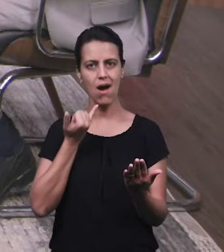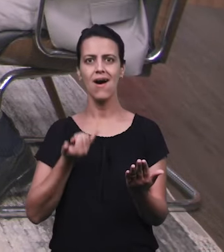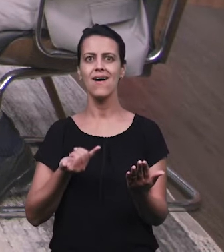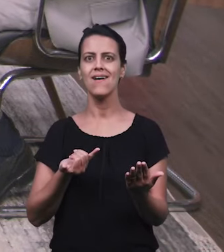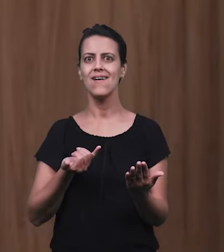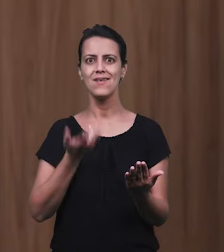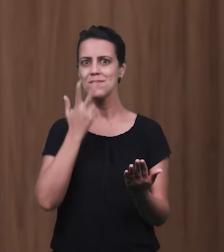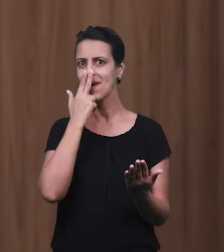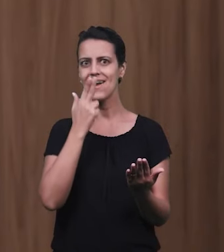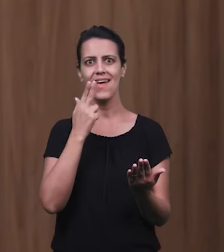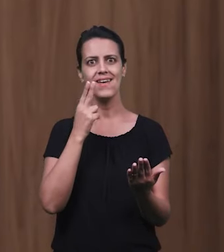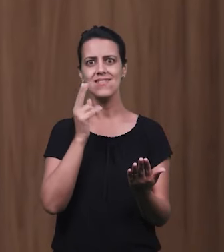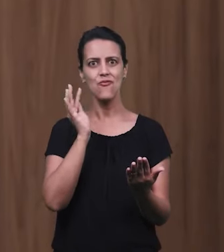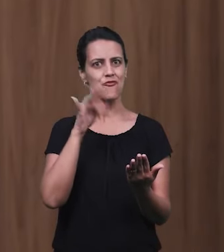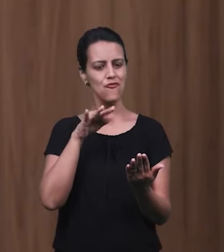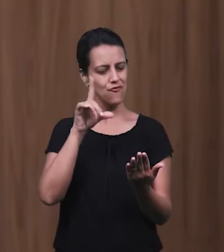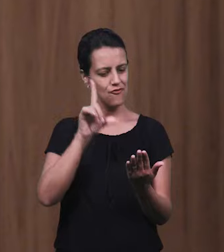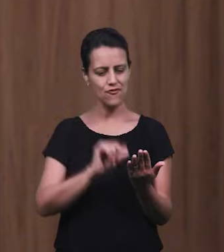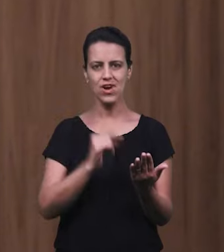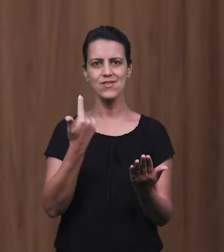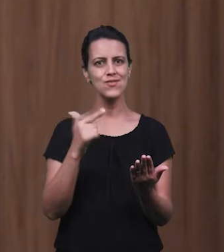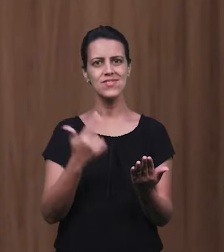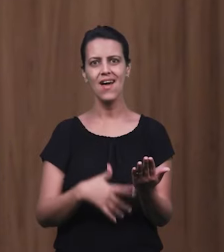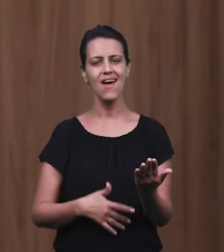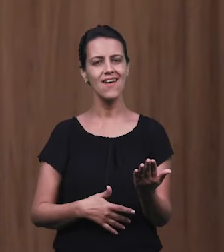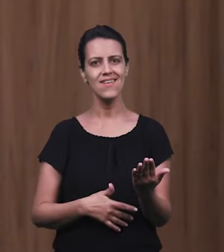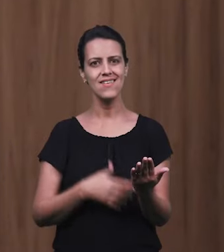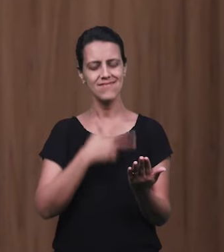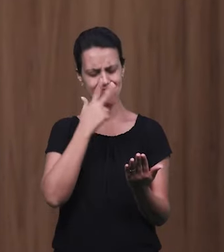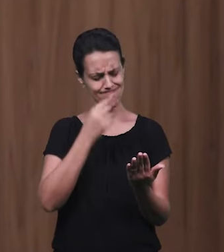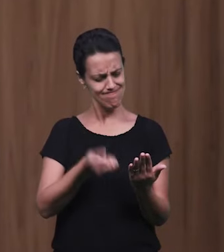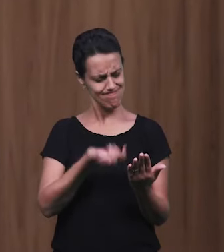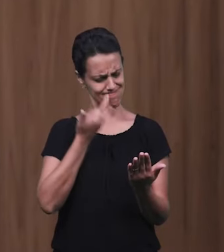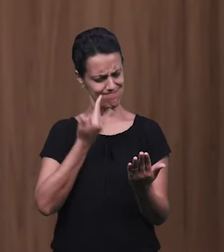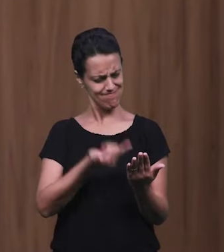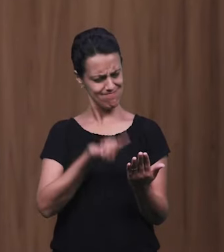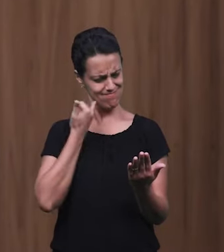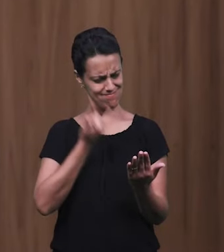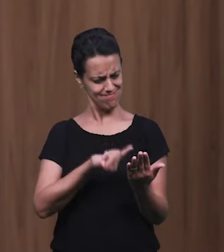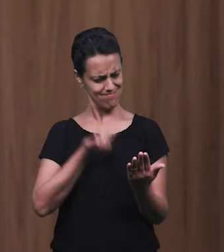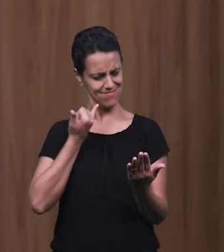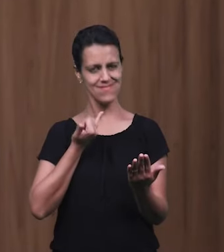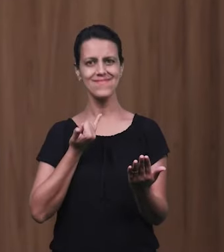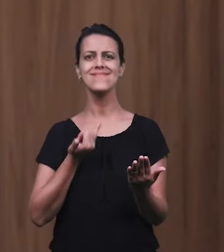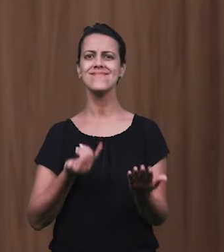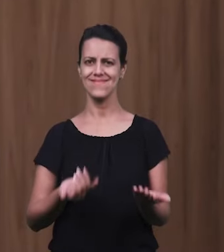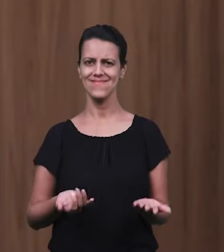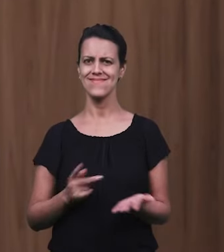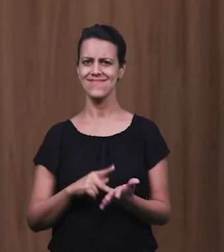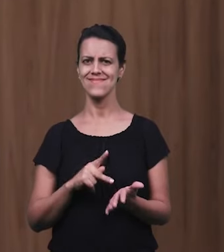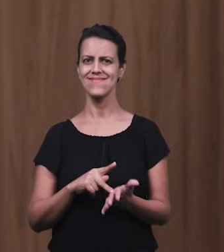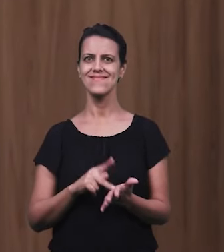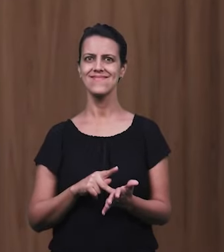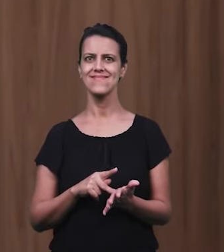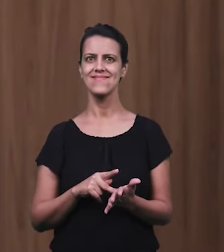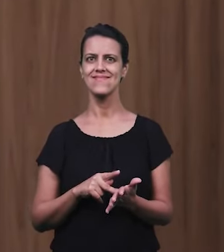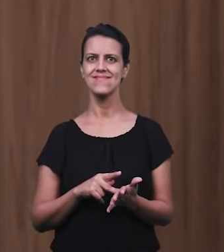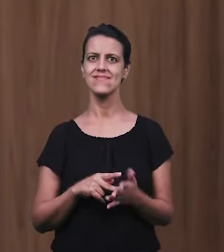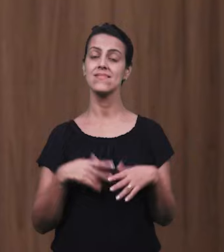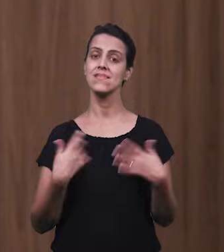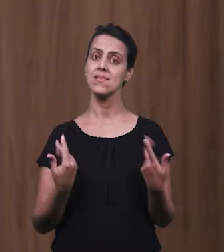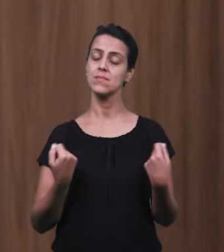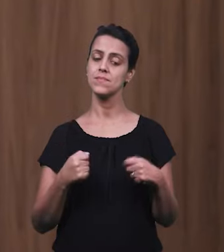não preenche as suas necessidades e ele não responde aos seus questionamentos. Então, tem que ser